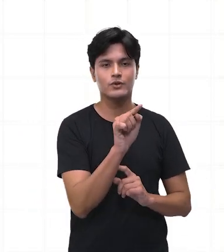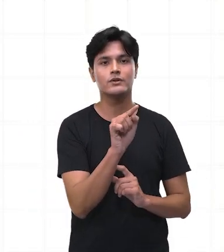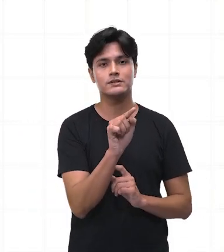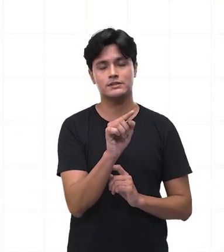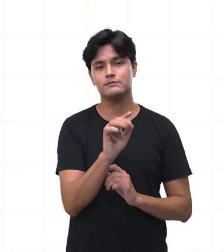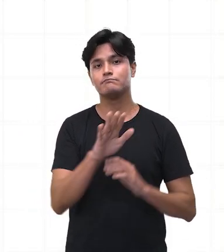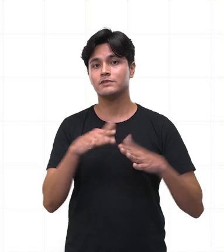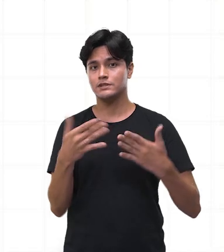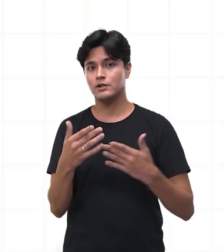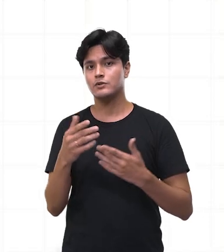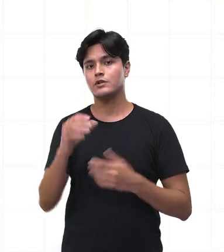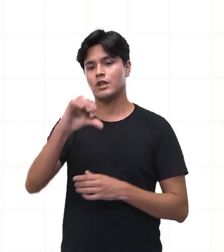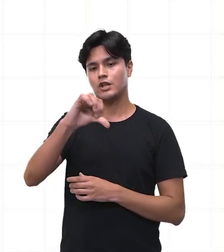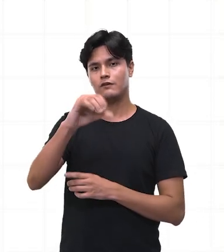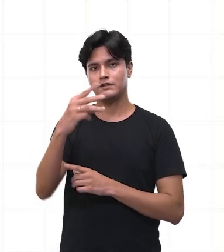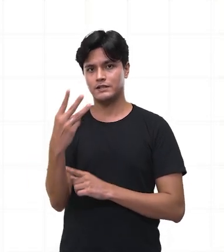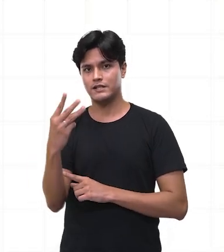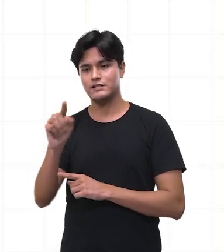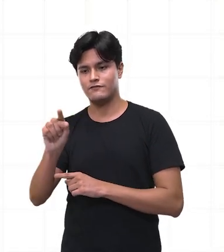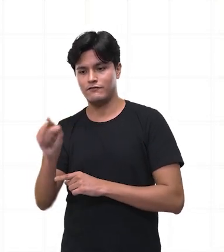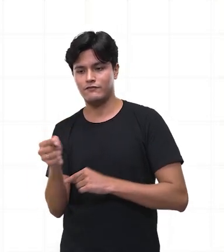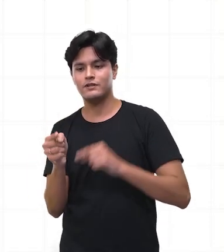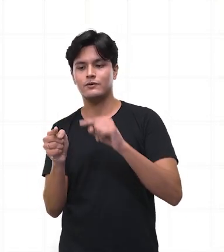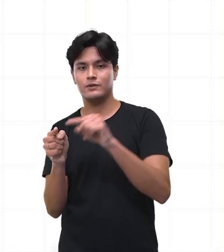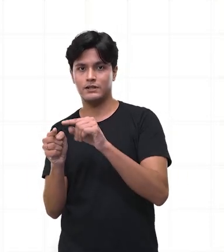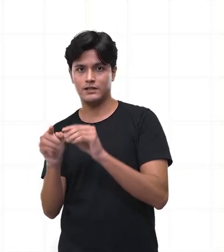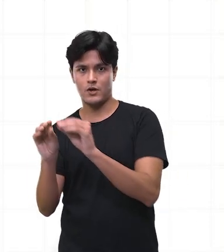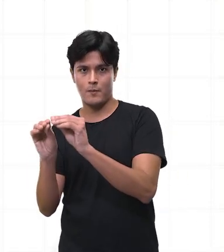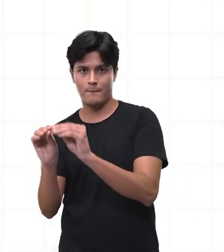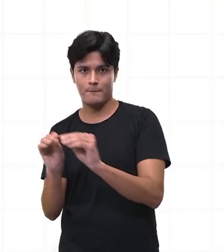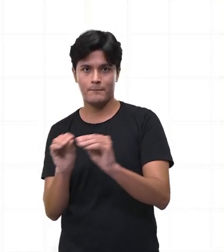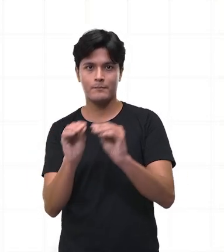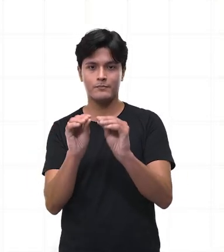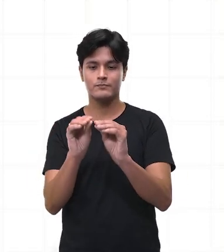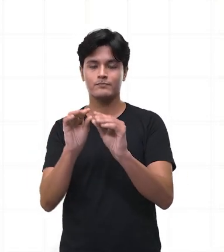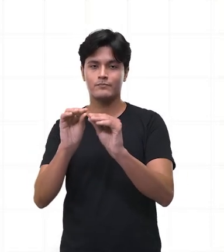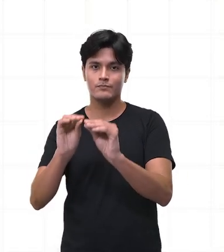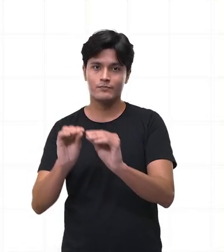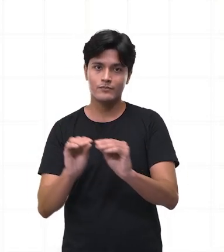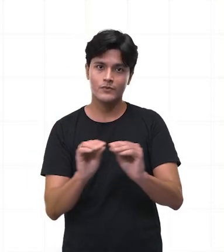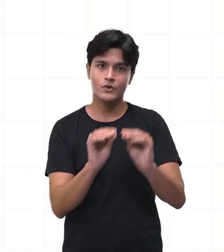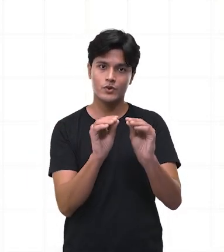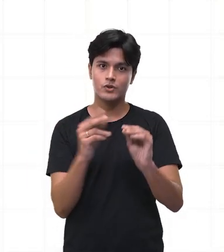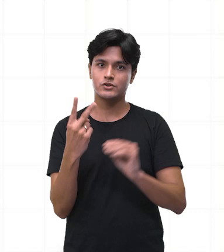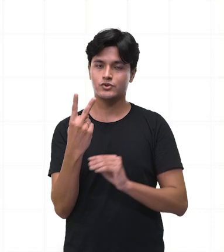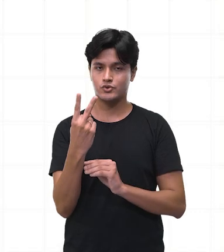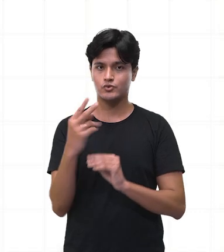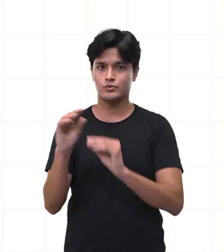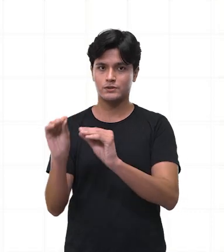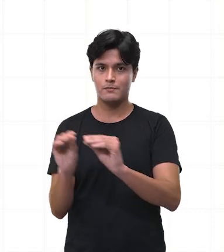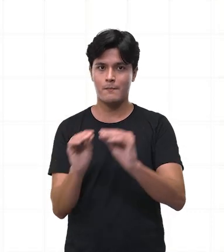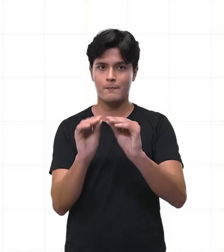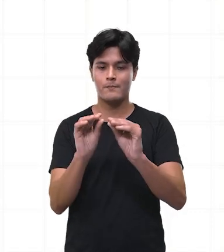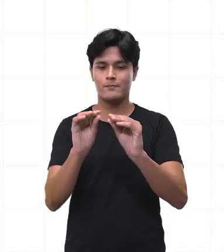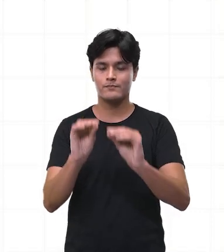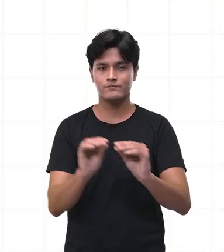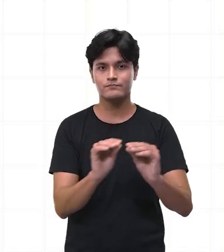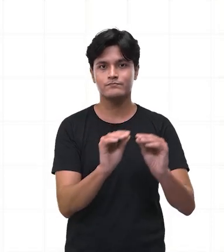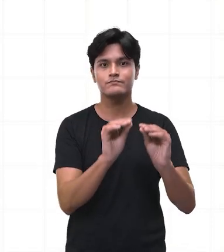minha vírgula está aqui, depois de 93, né? Aí eu vou contar 2 casinhas decimais, ó.